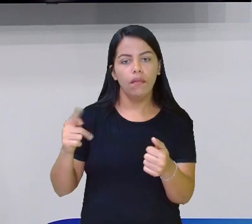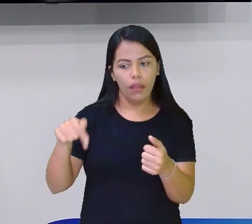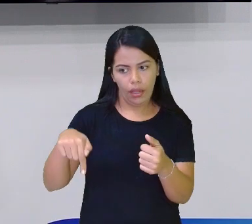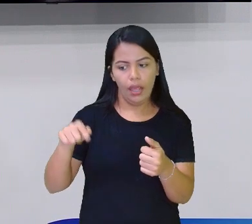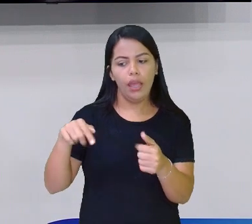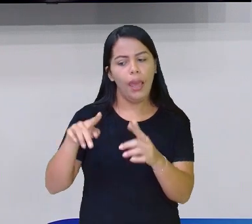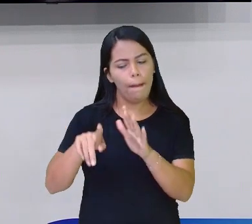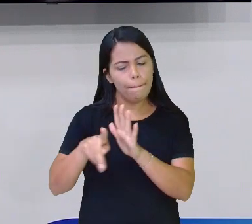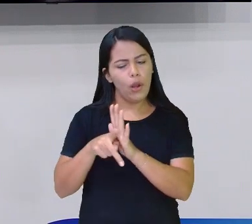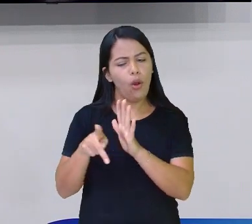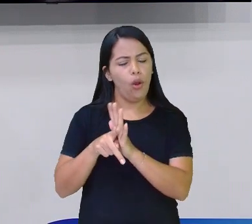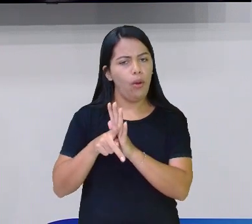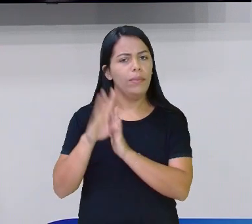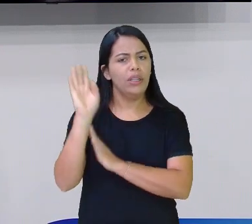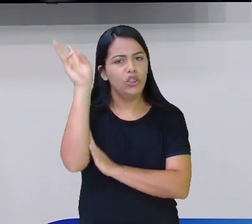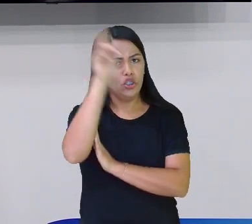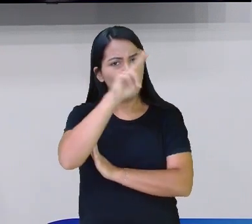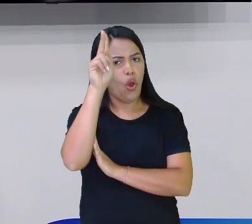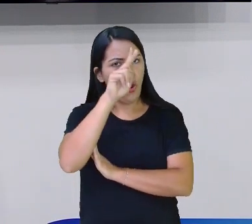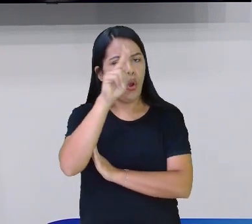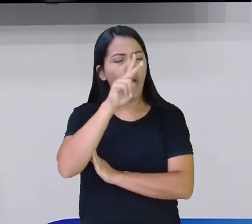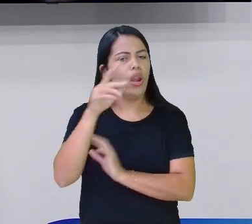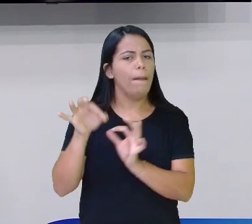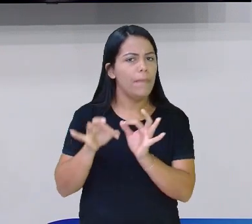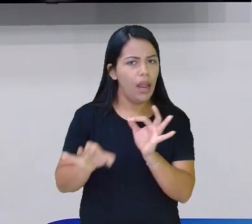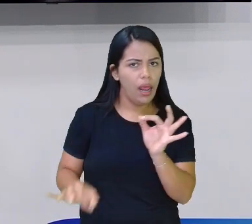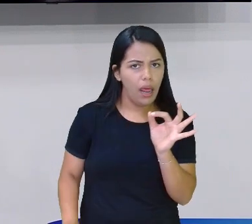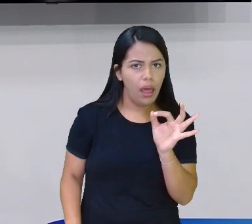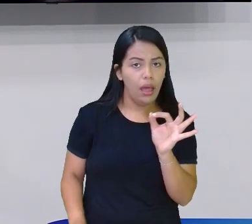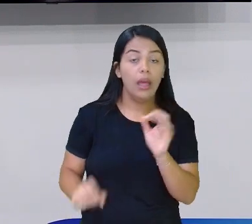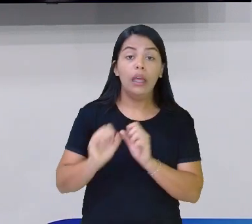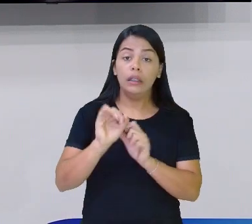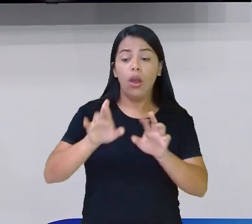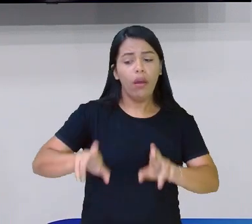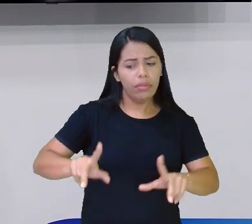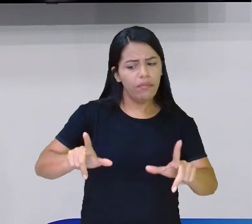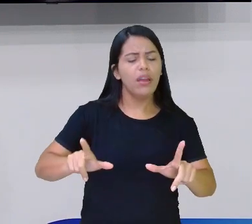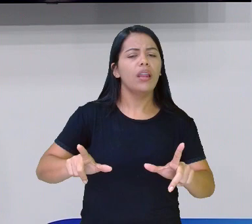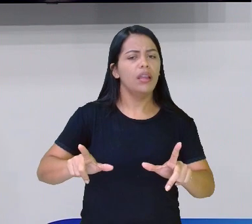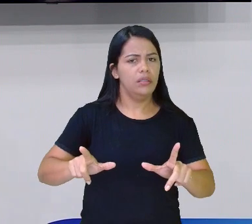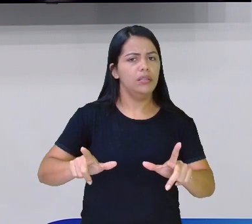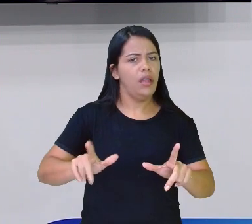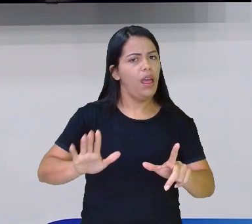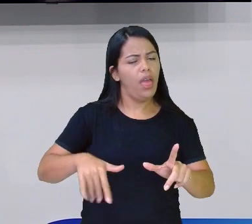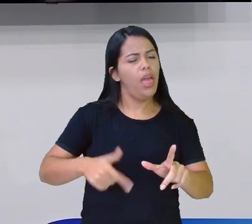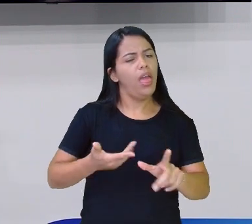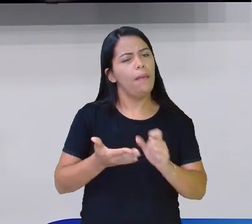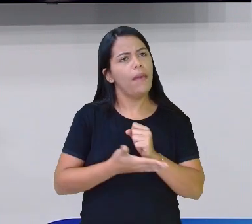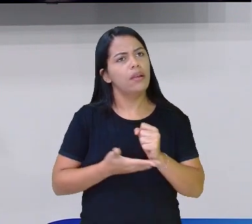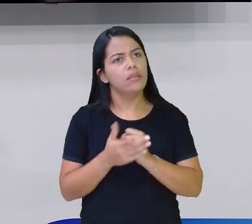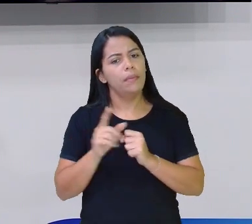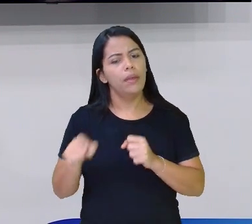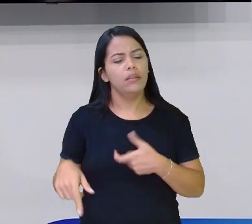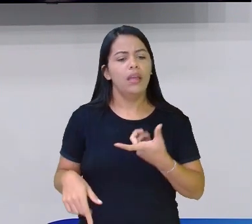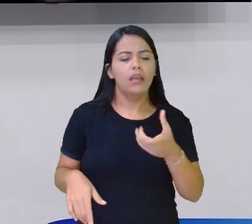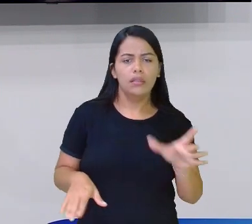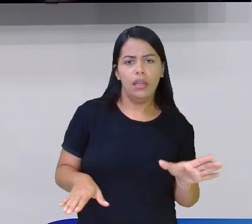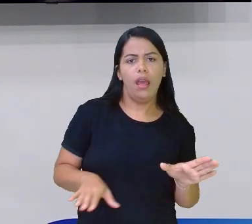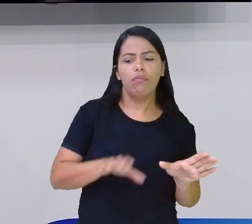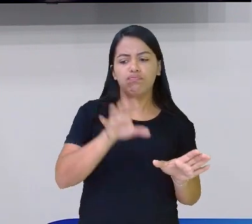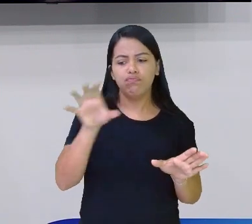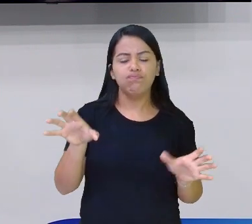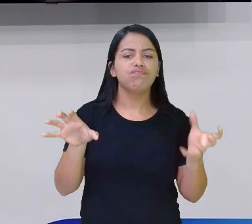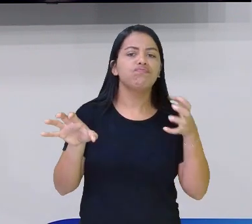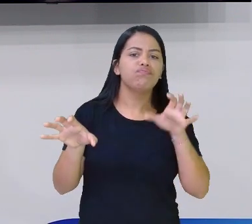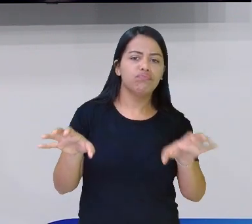histórias em quadrinhos. Então, essa é a diferença, tá certo? Alguém te perguntar, você já sabe. Tirinha e HQ,